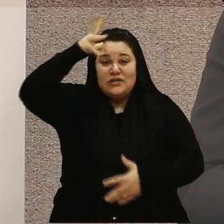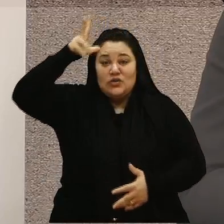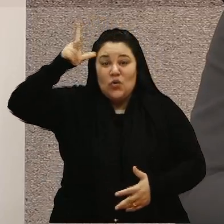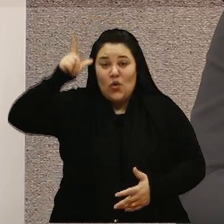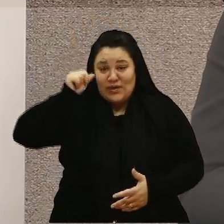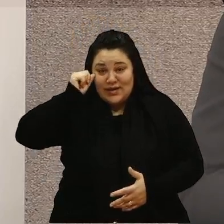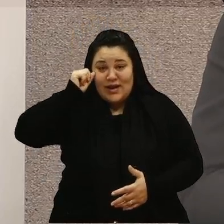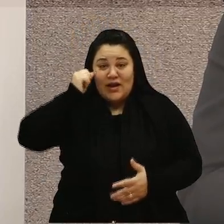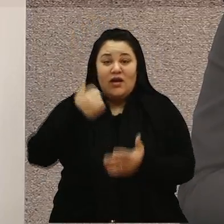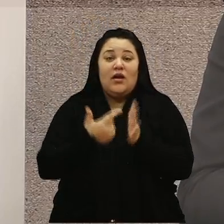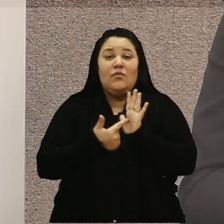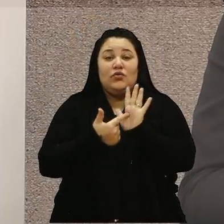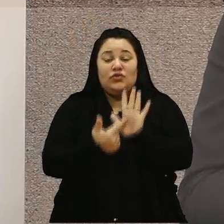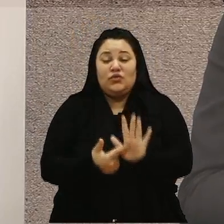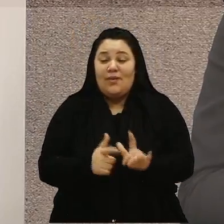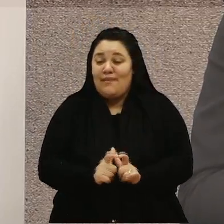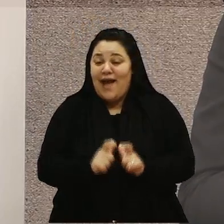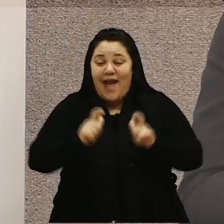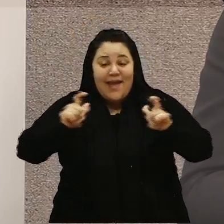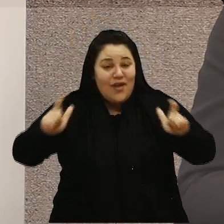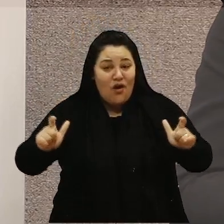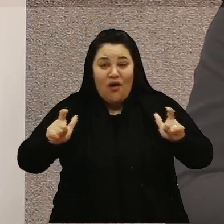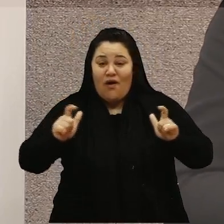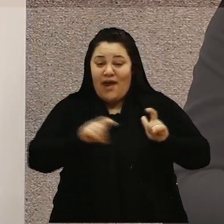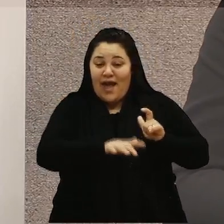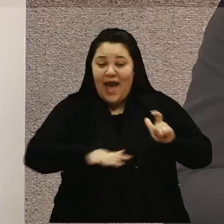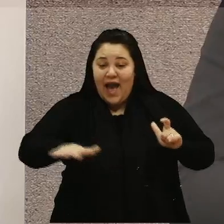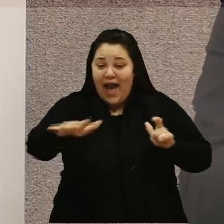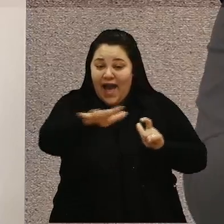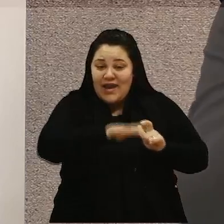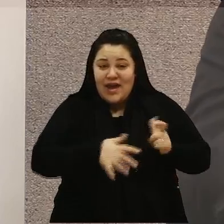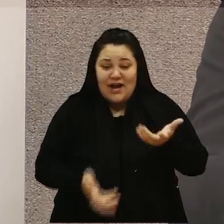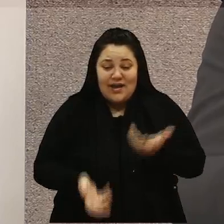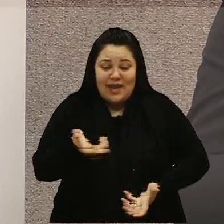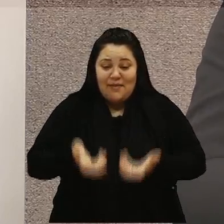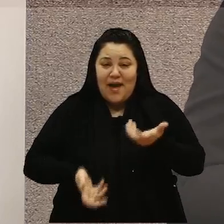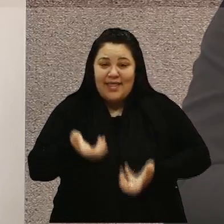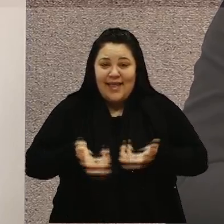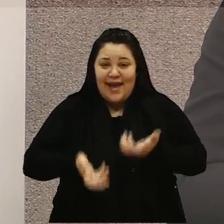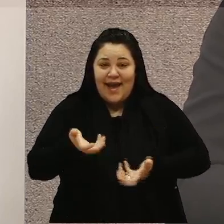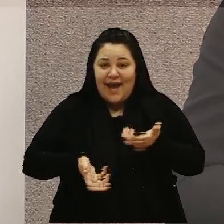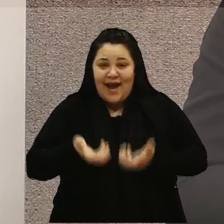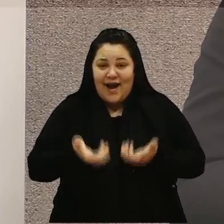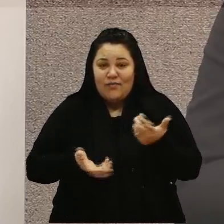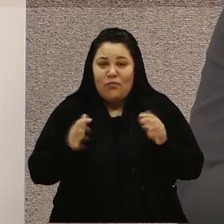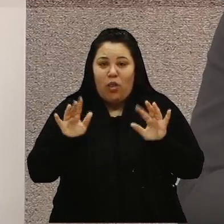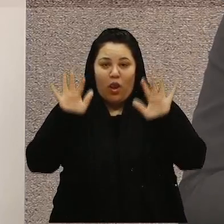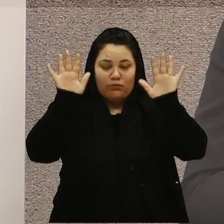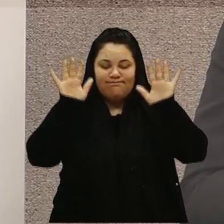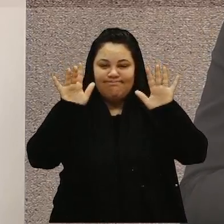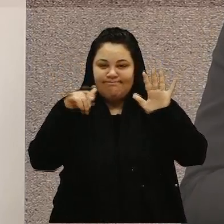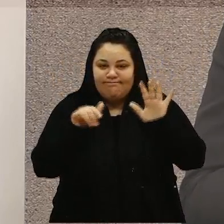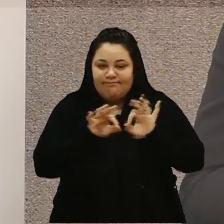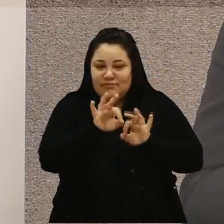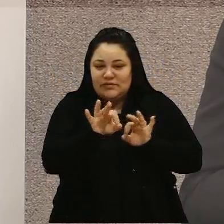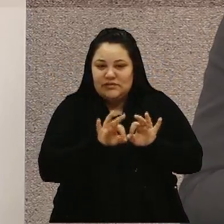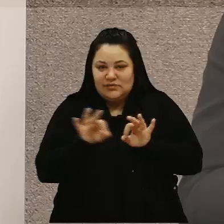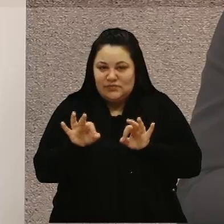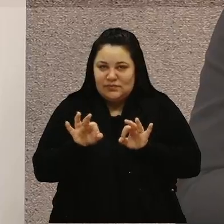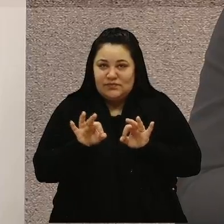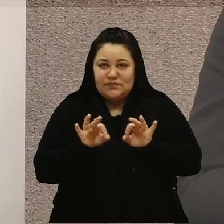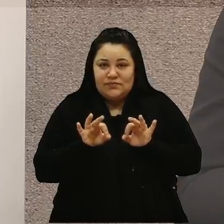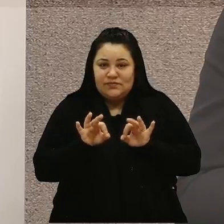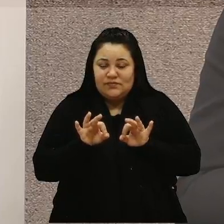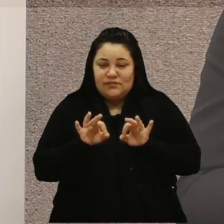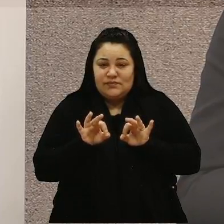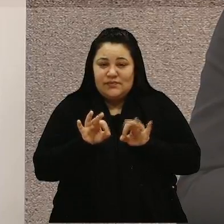queimada de toda a série histórica desde 85, quando foi começado a fazer as medições. E foi, de longe, o bioma que